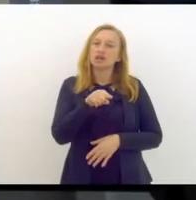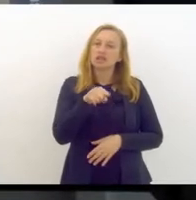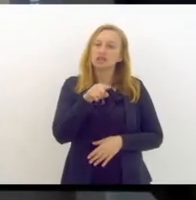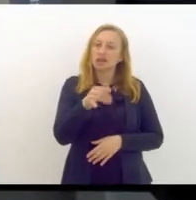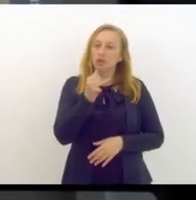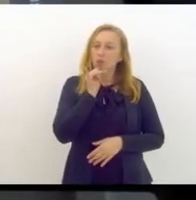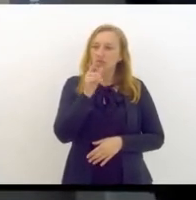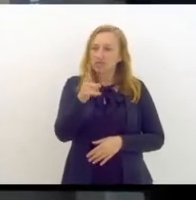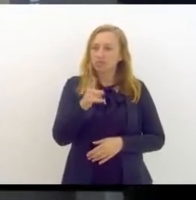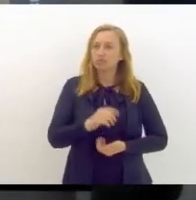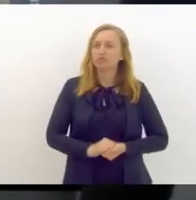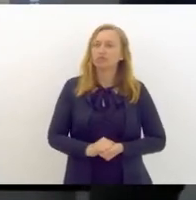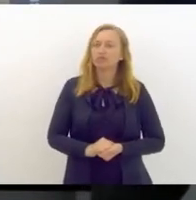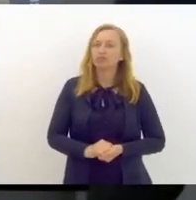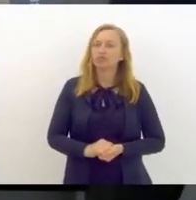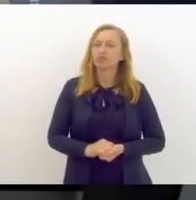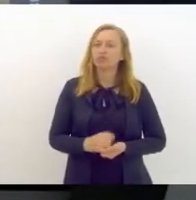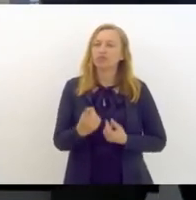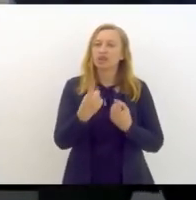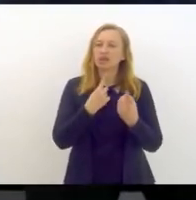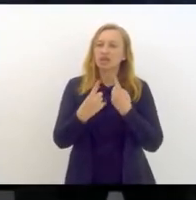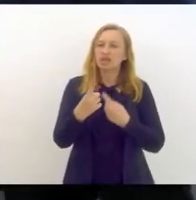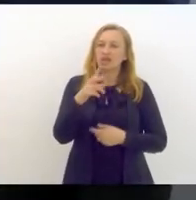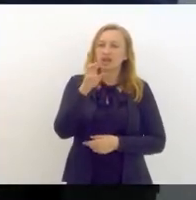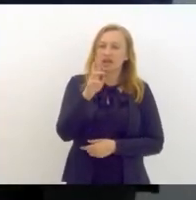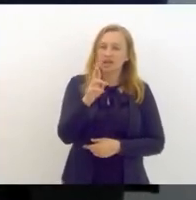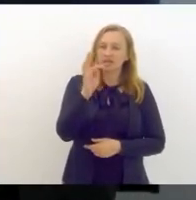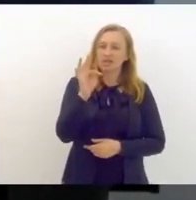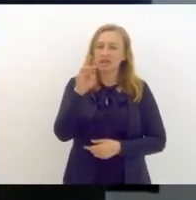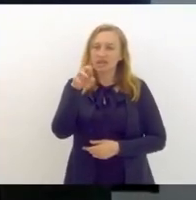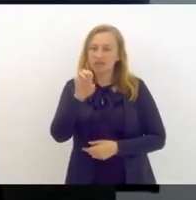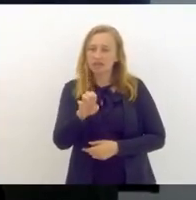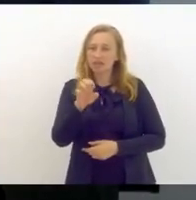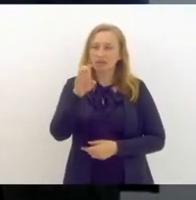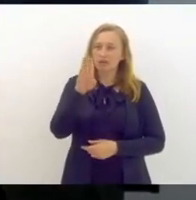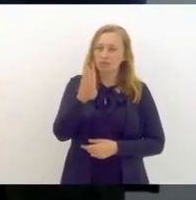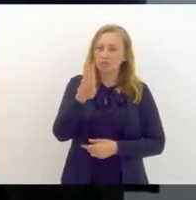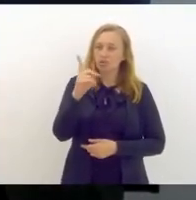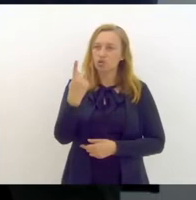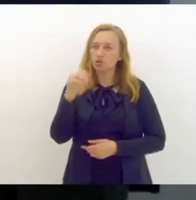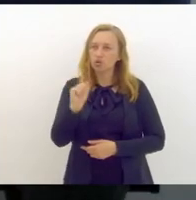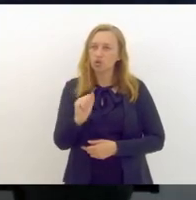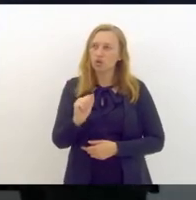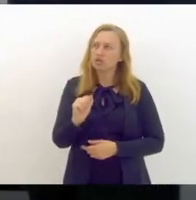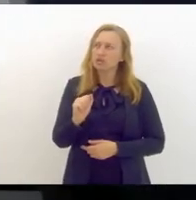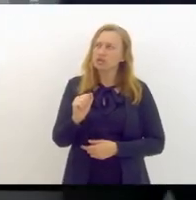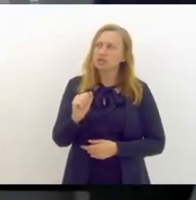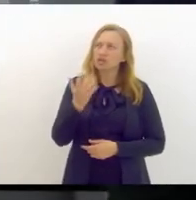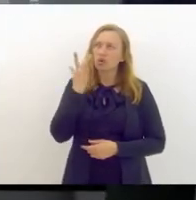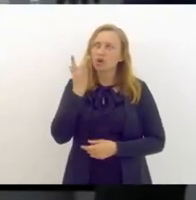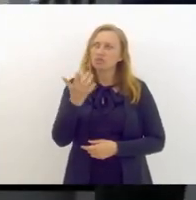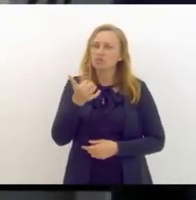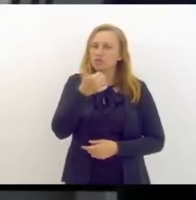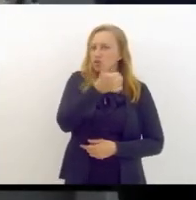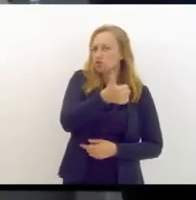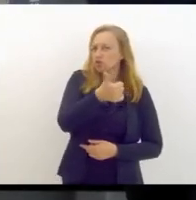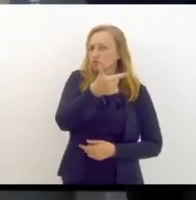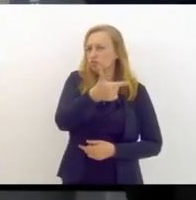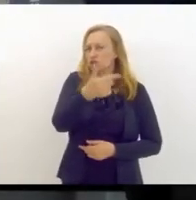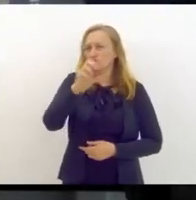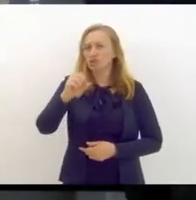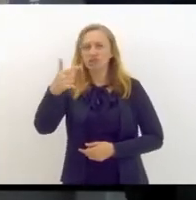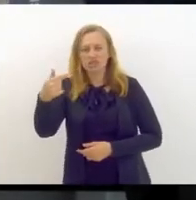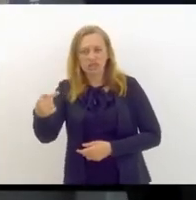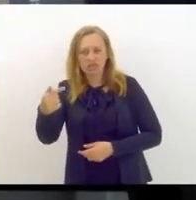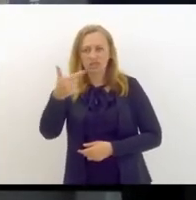exemplo, por exemplo, da estrada Resende-Bulhões, que foi duplicada, se eu não me engano, em 2017-2018, que parte da